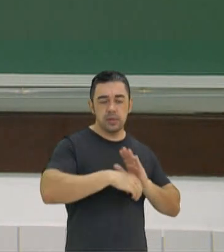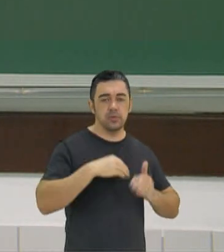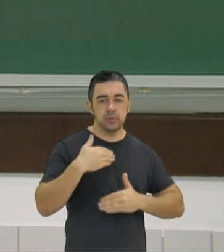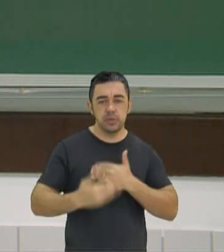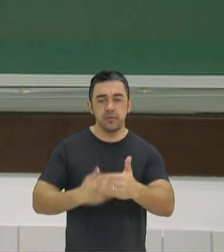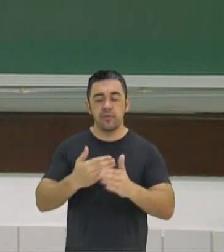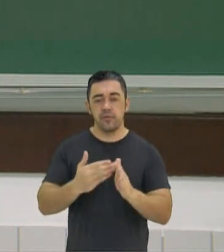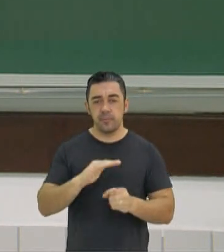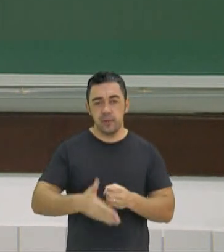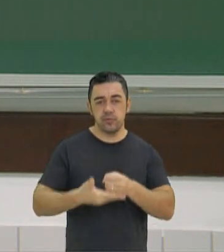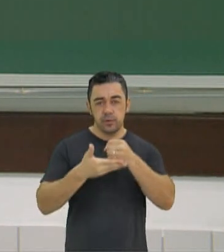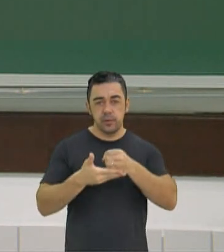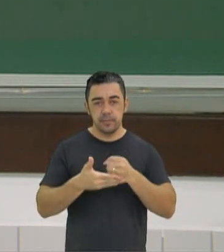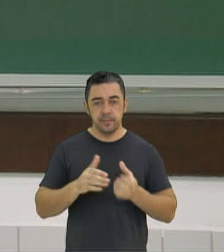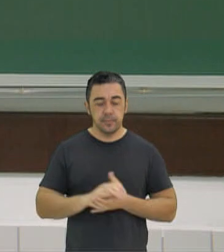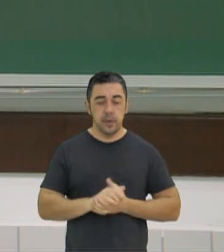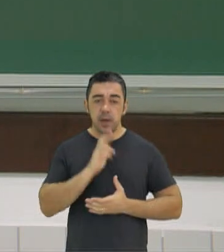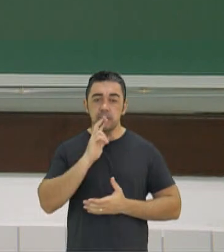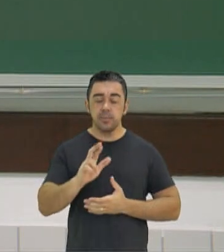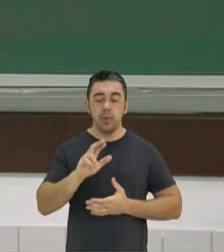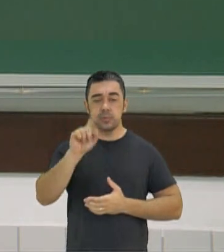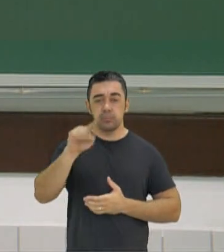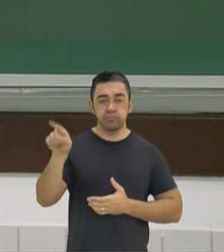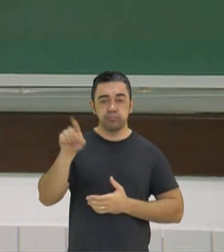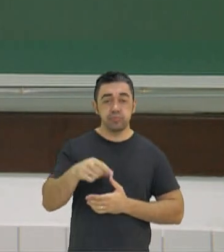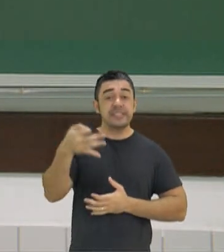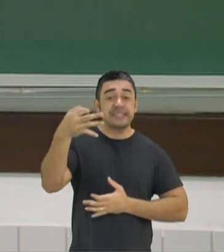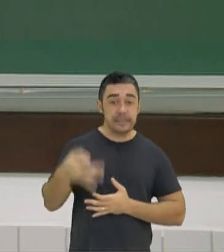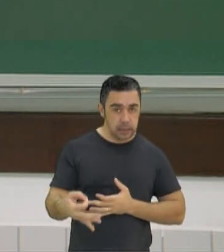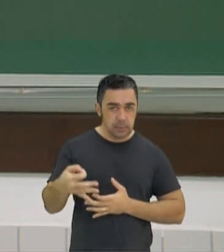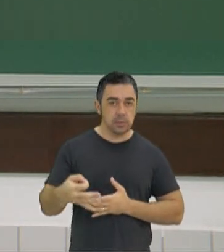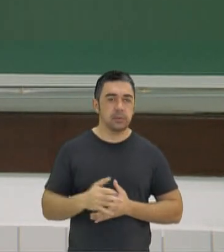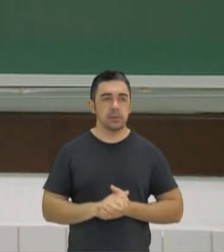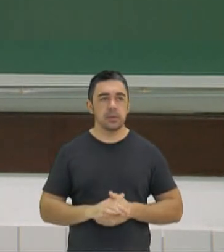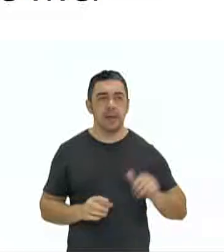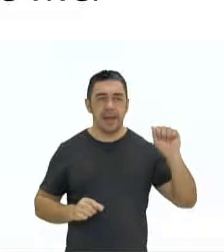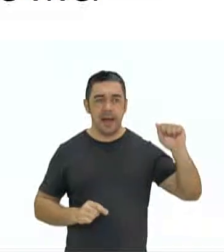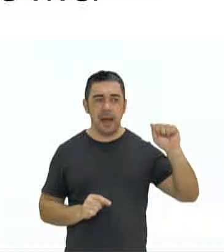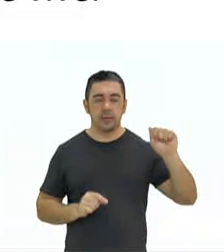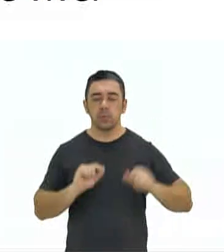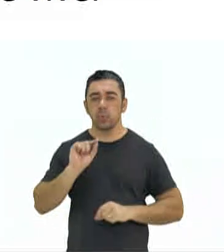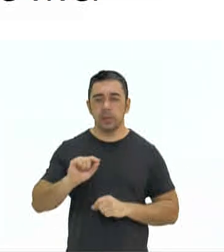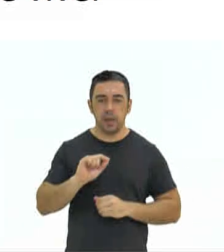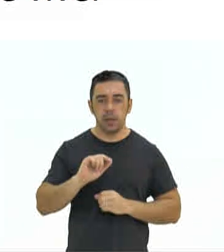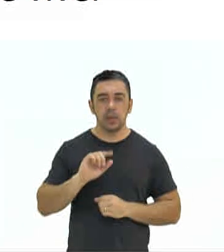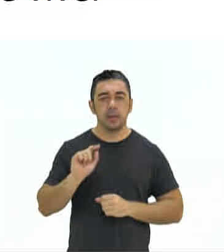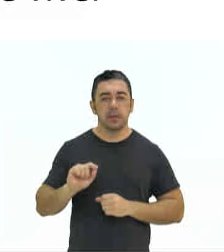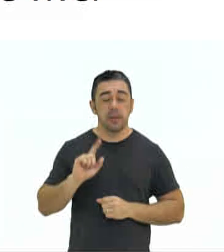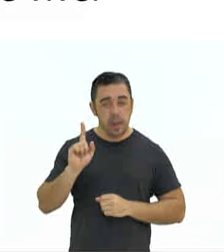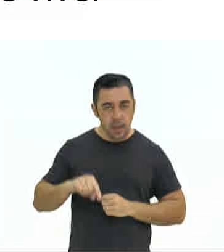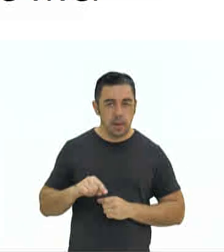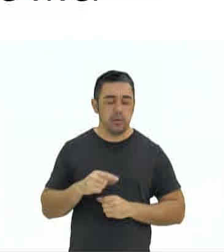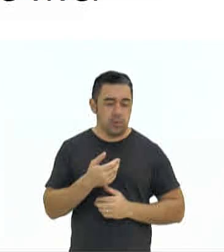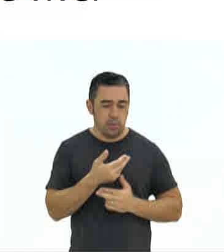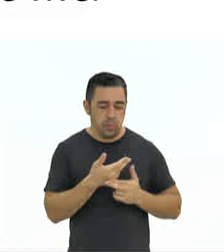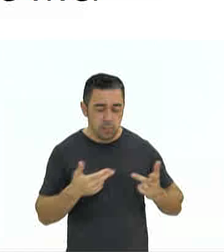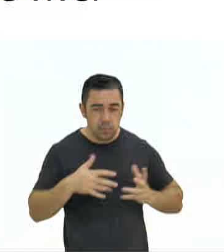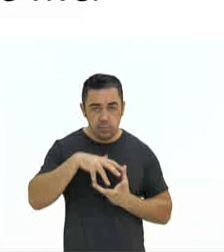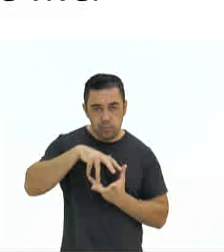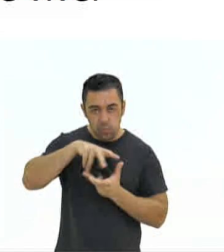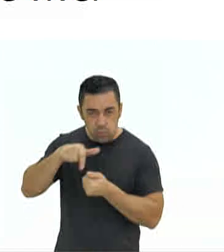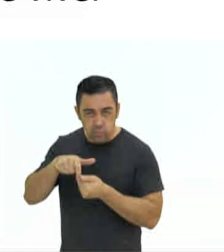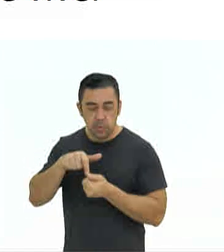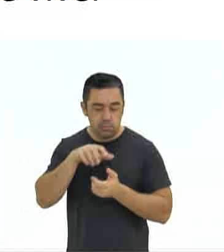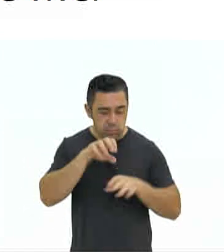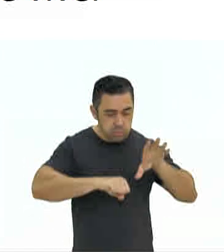desenvolvimento sustentável. Então, vocês devem marcar a alternativa correta. Na letra A diz: para sustentar o consumo da população mundial,